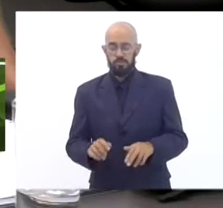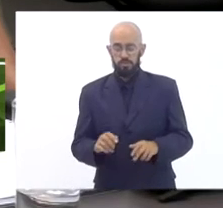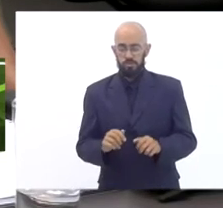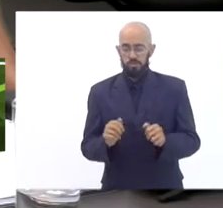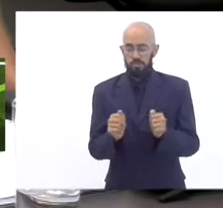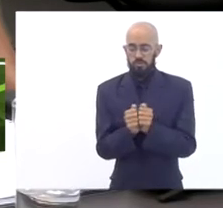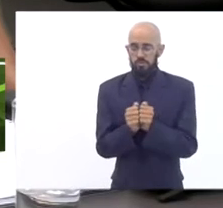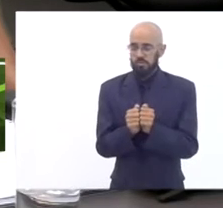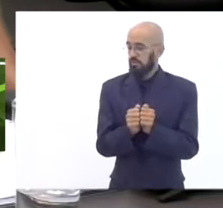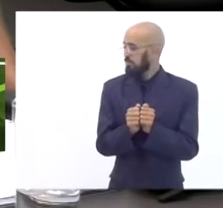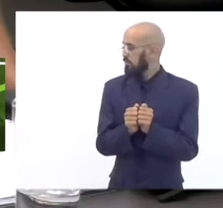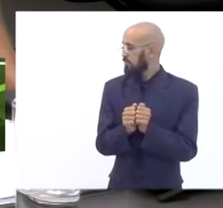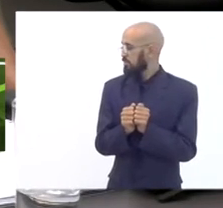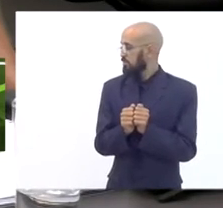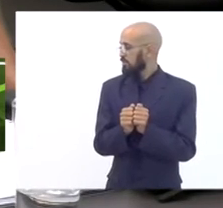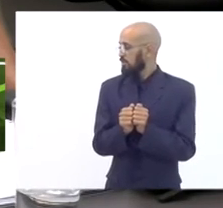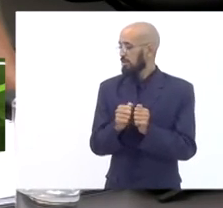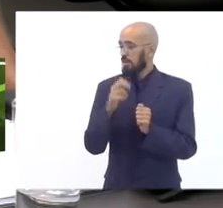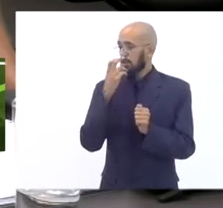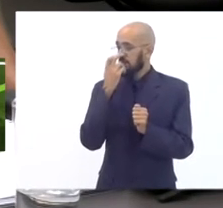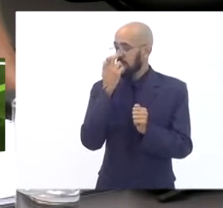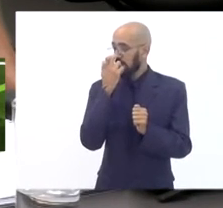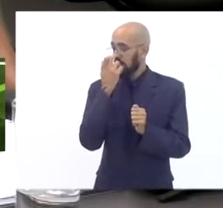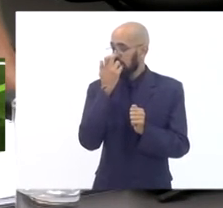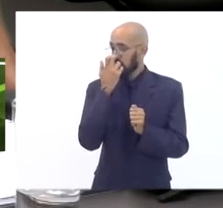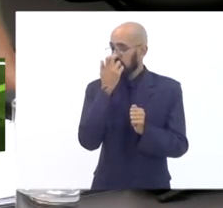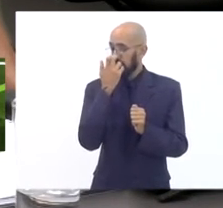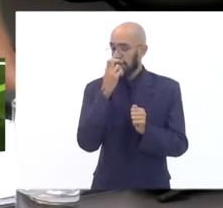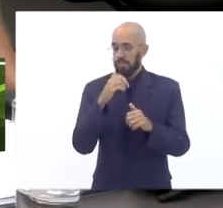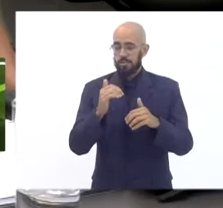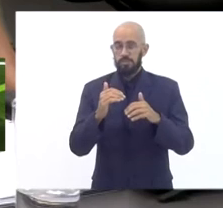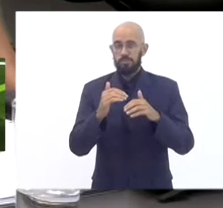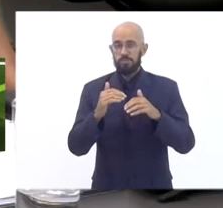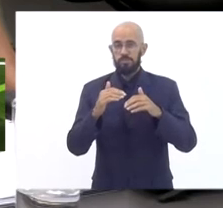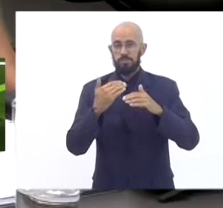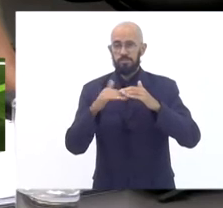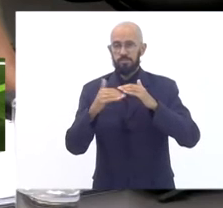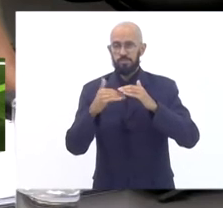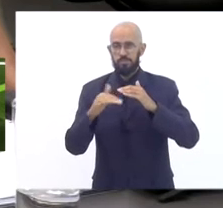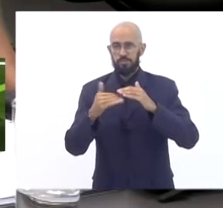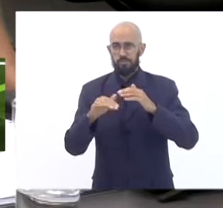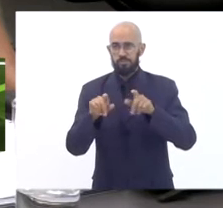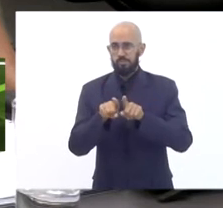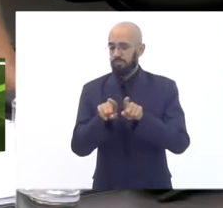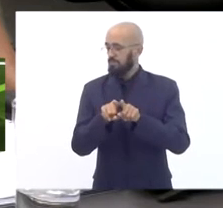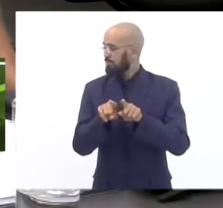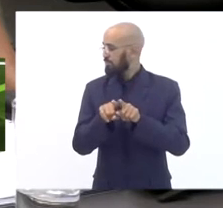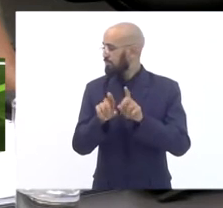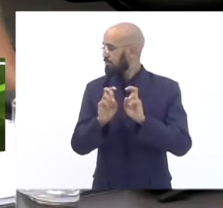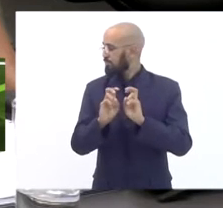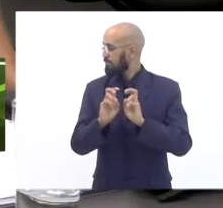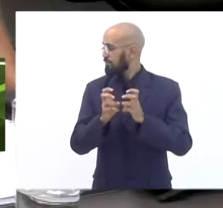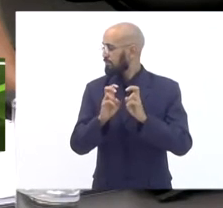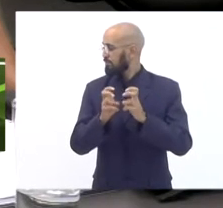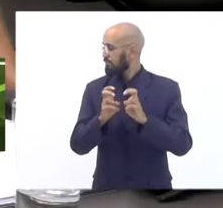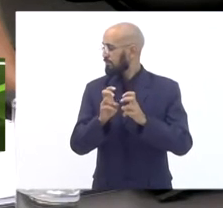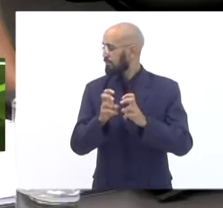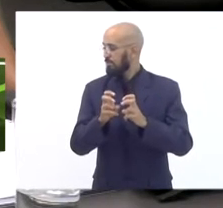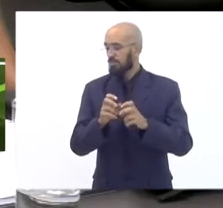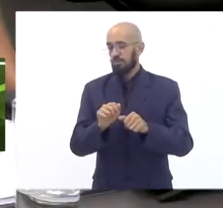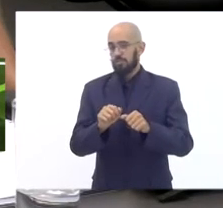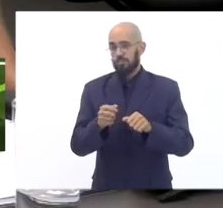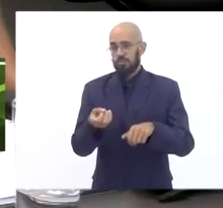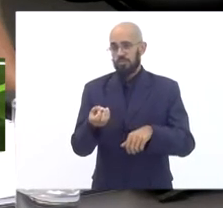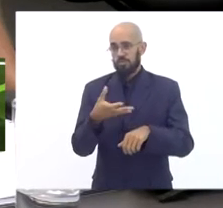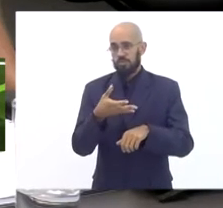questão, para rever essa questão tarifária e a questão das perdas com o Covid, novos